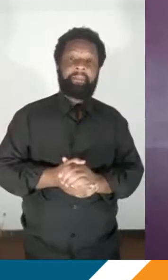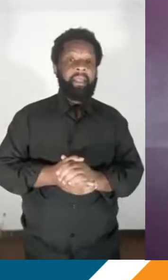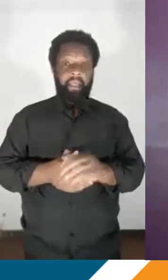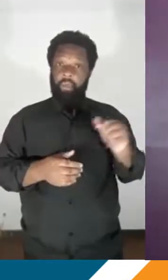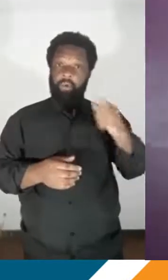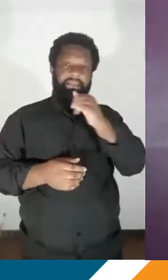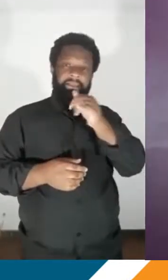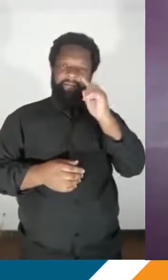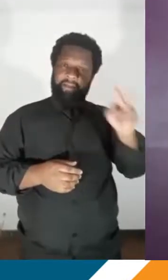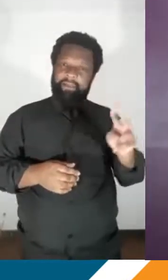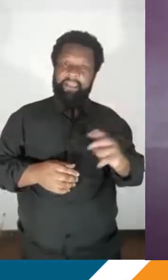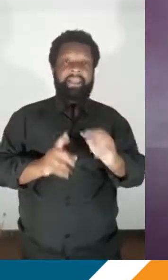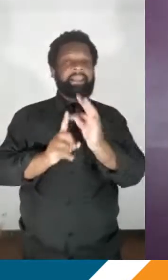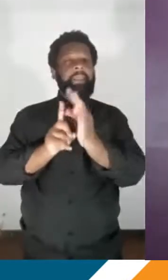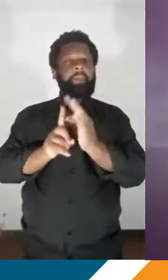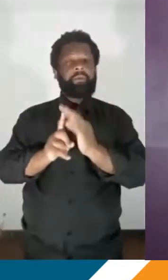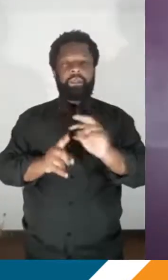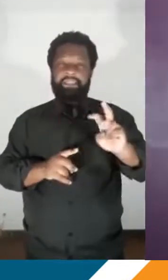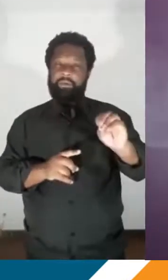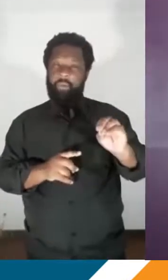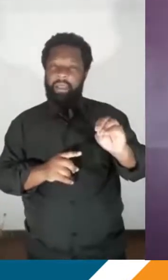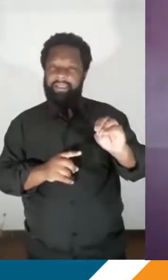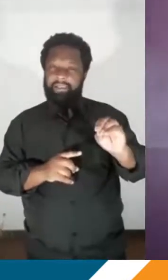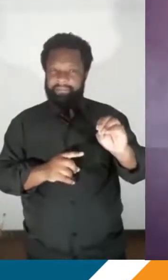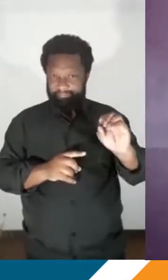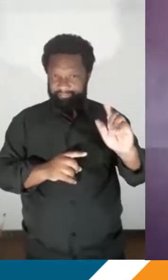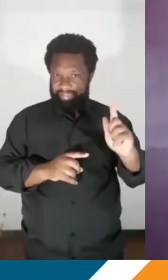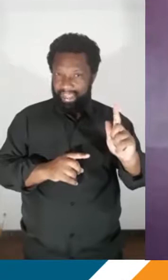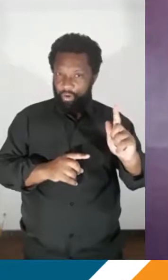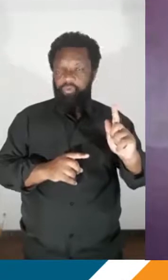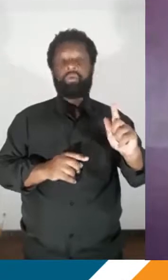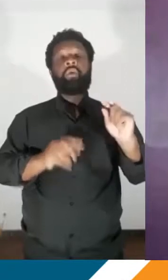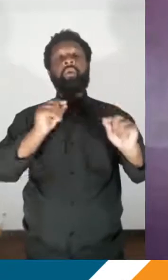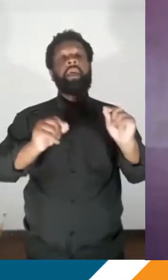comportar, né? Aqui, a 50 graus Celsius,